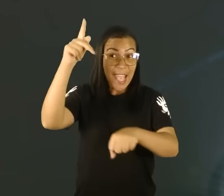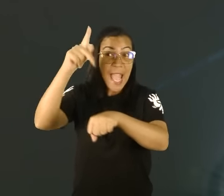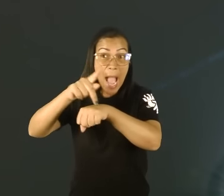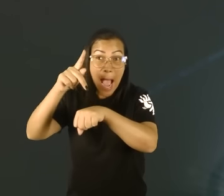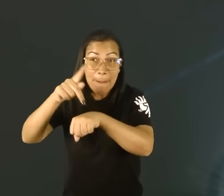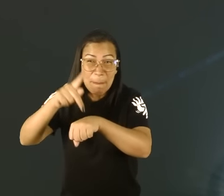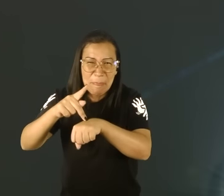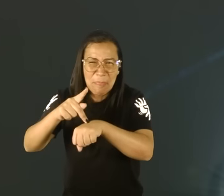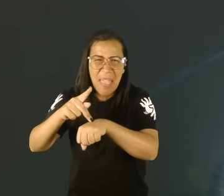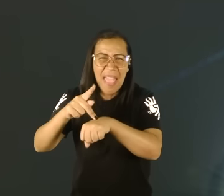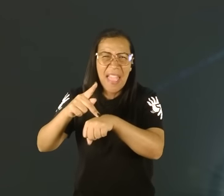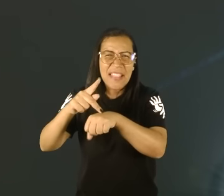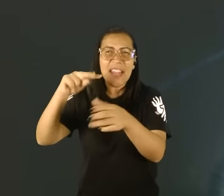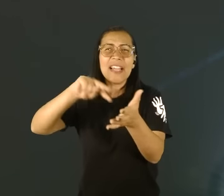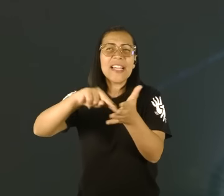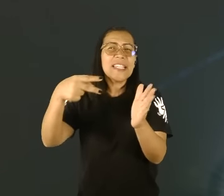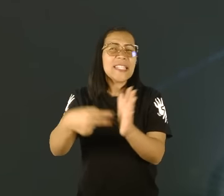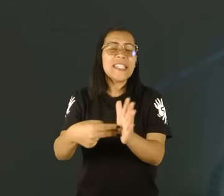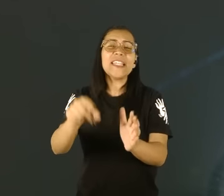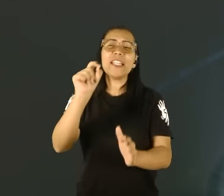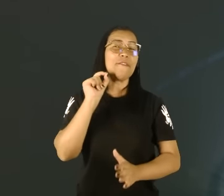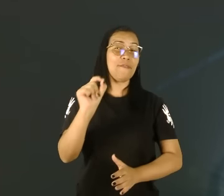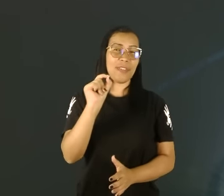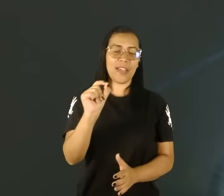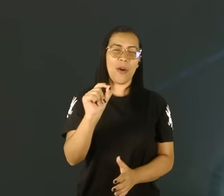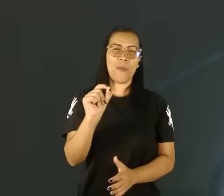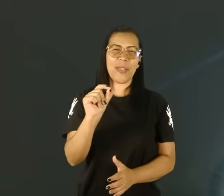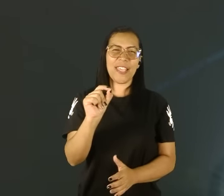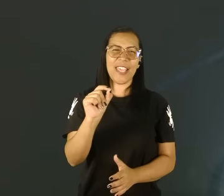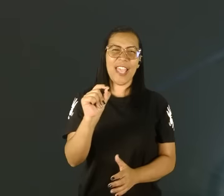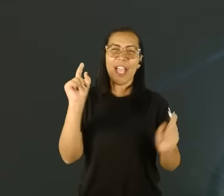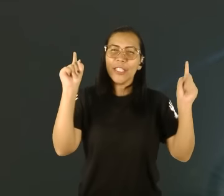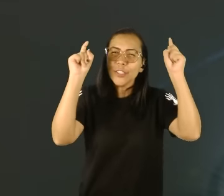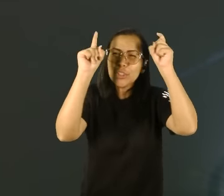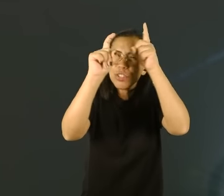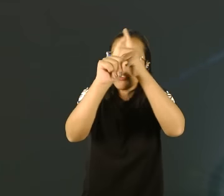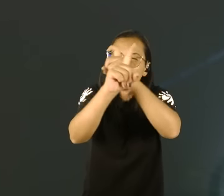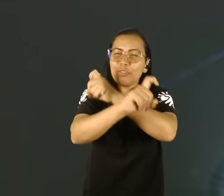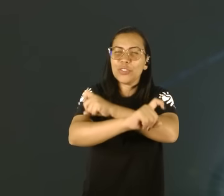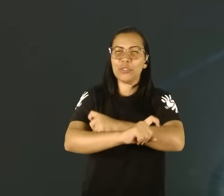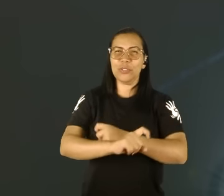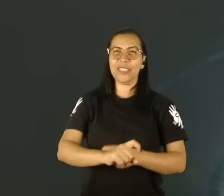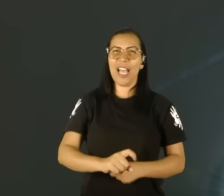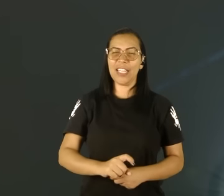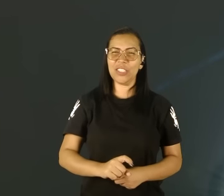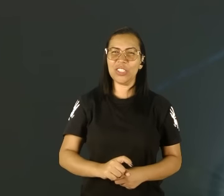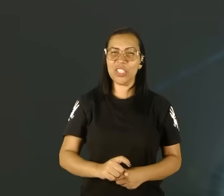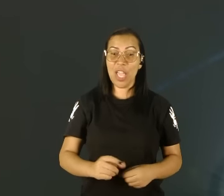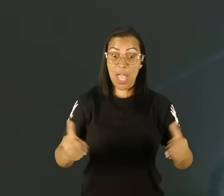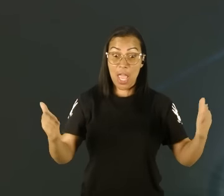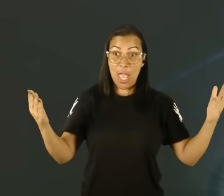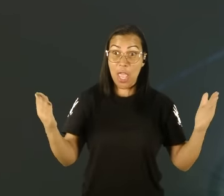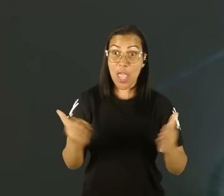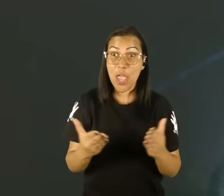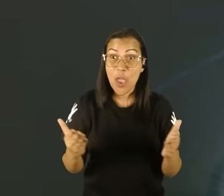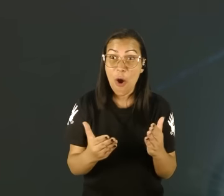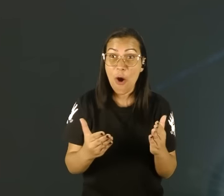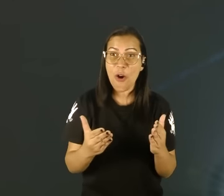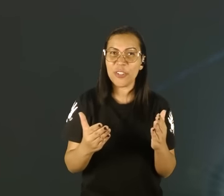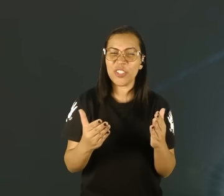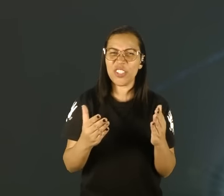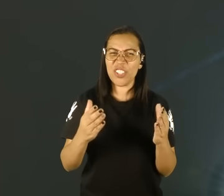isso que tem dias que você tem tudo para enlouquecer e não enlouquece, porque a pedra que era para machucar vira pluma, a pedra que era